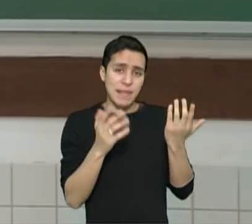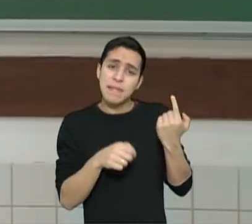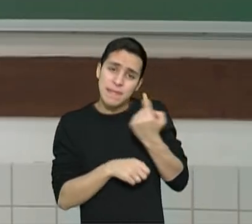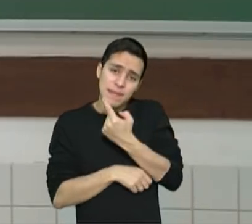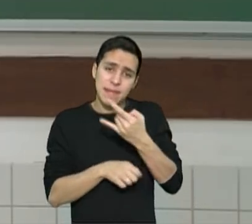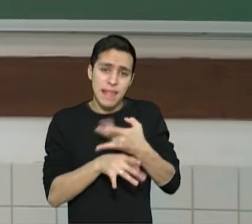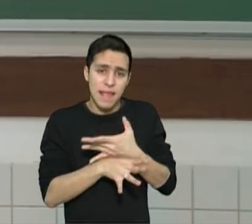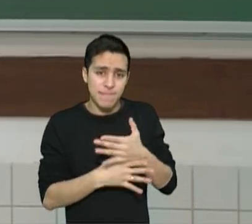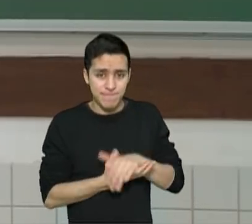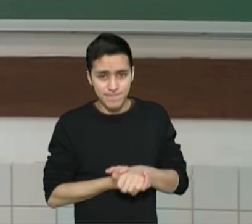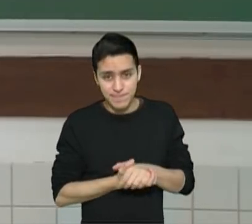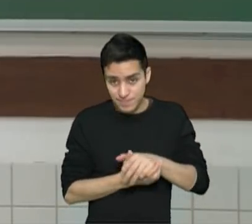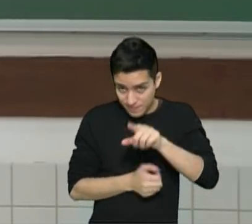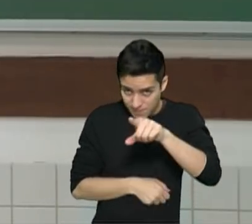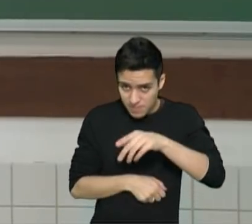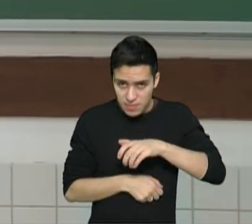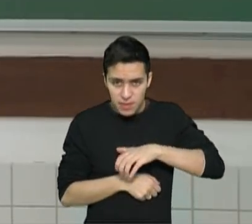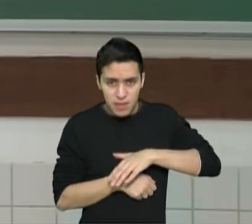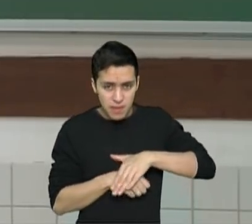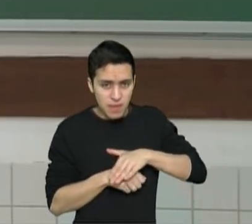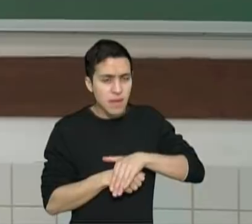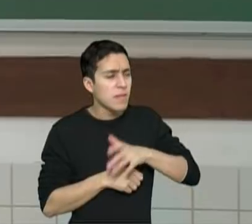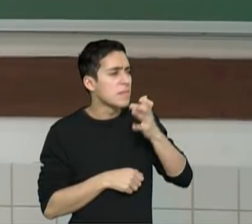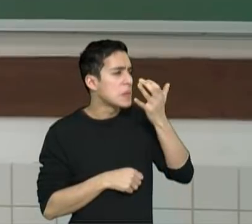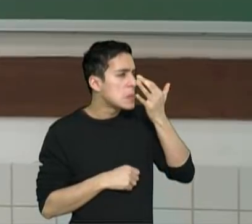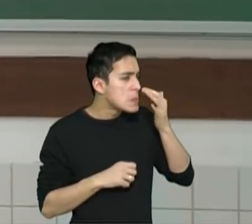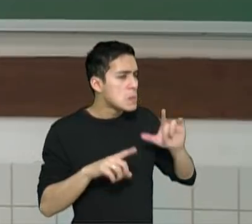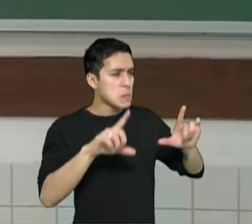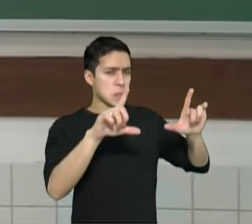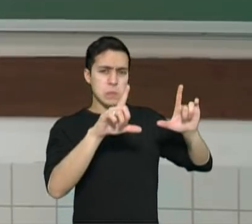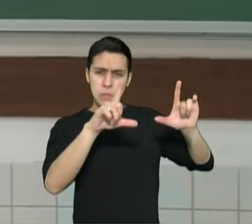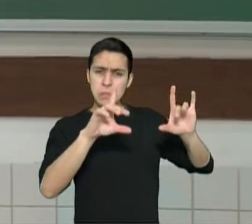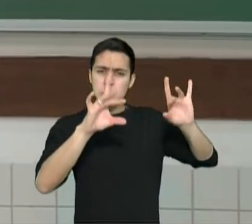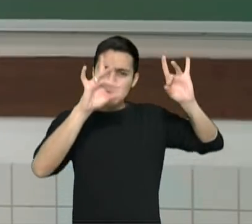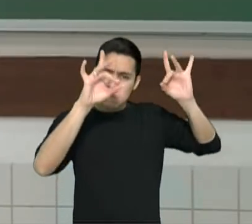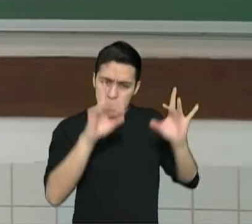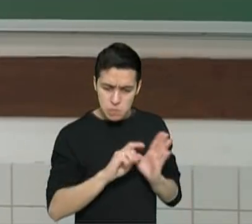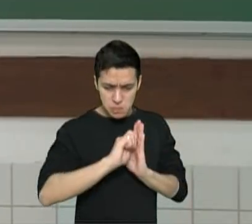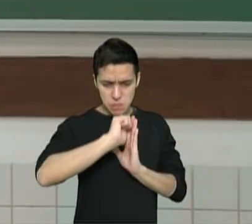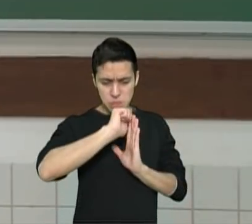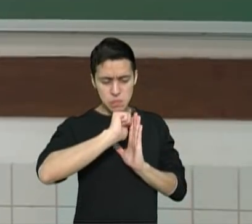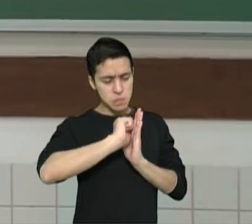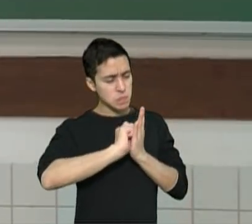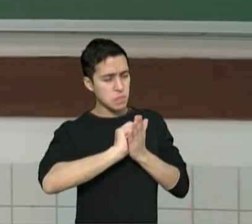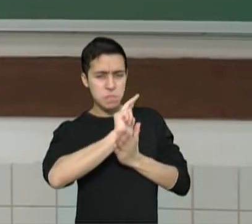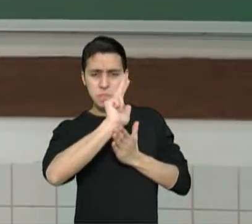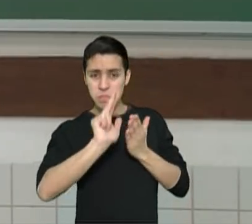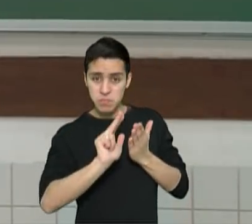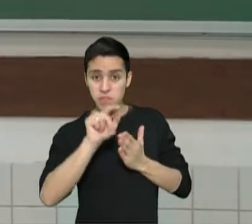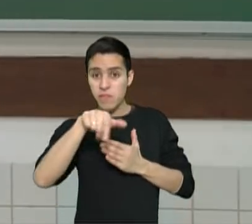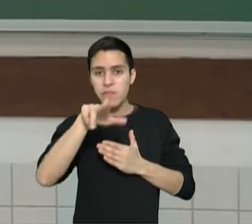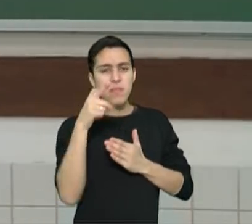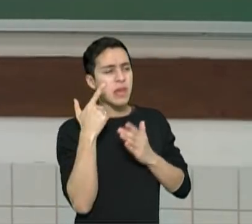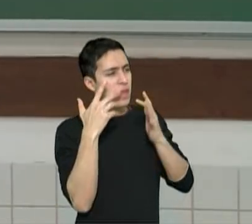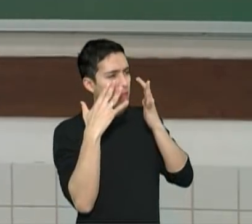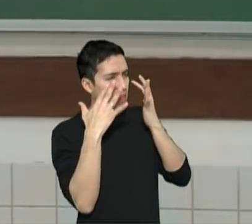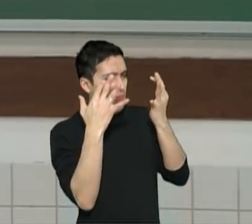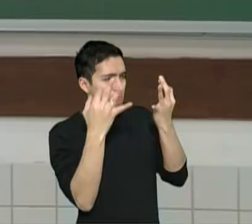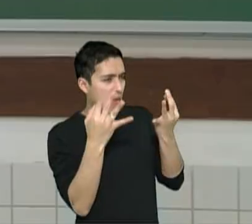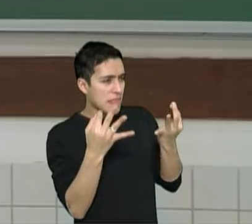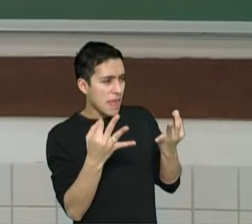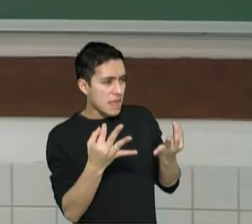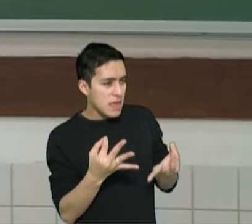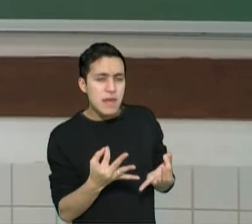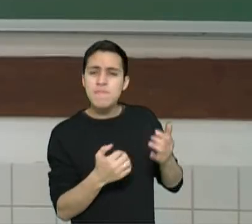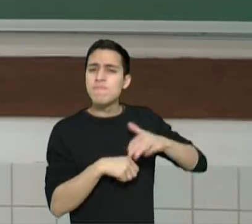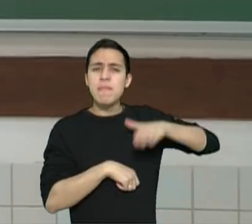Então a gente pode, quando observa uma obra, falar muitos detalhes sobre ela, né? Então, e quanto mais a gente observa, mais detalhes a